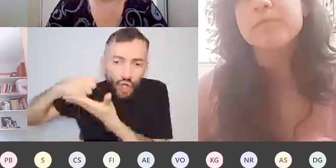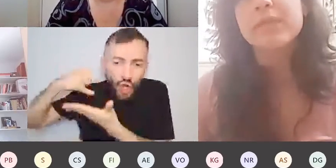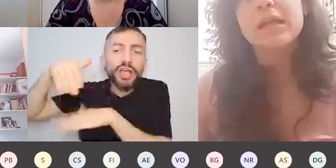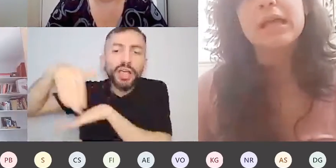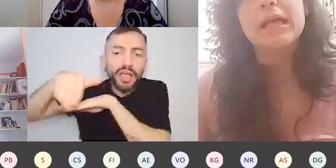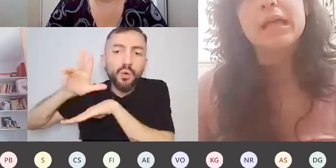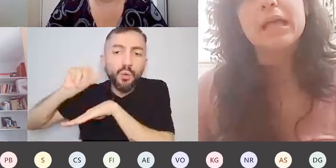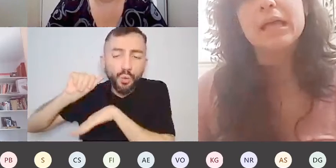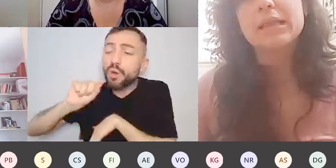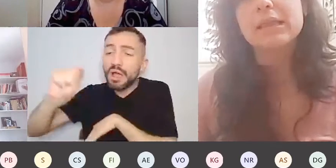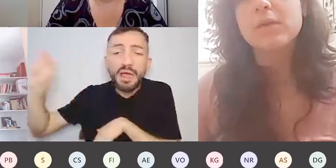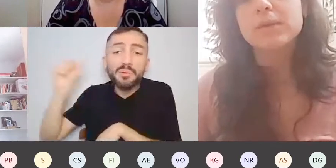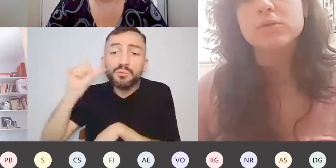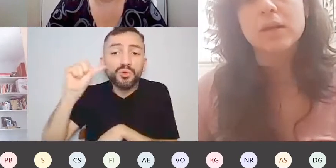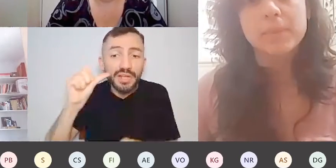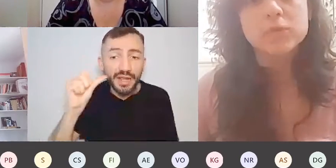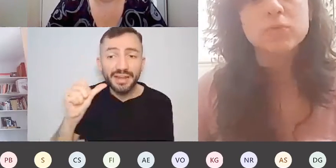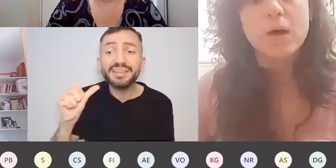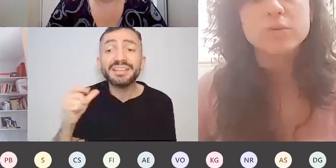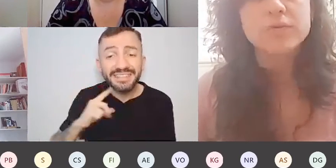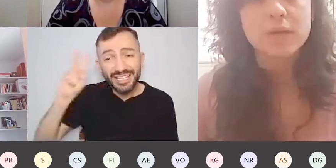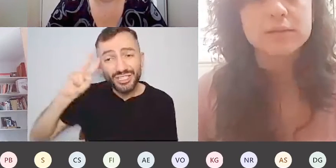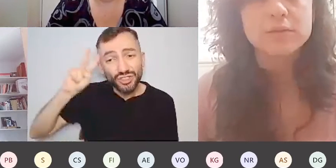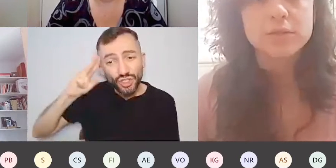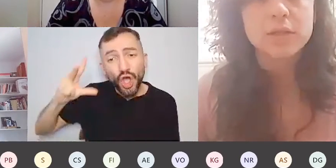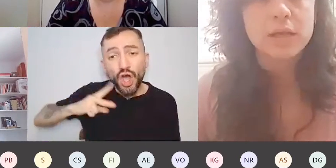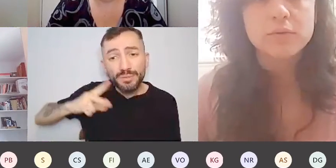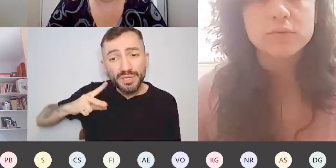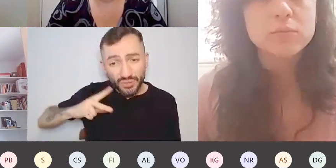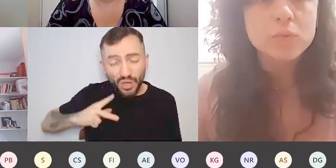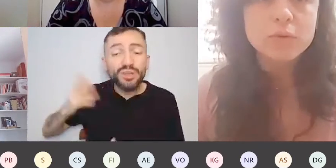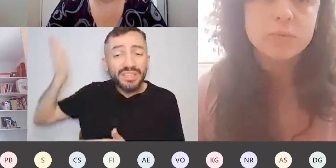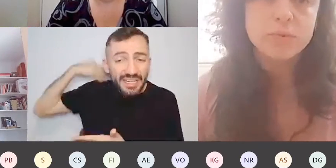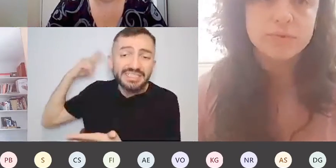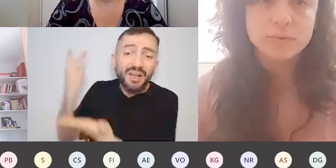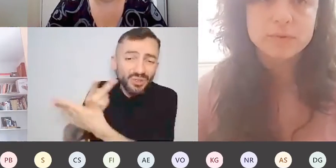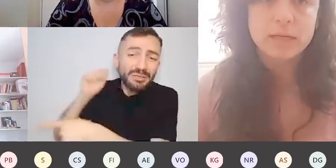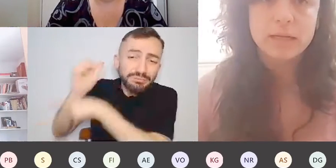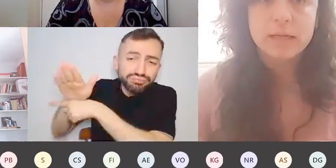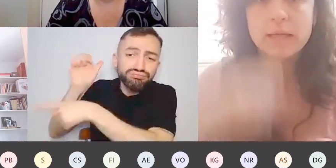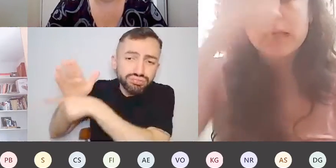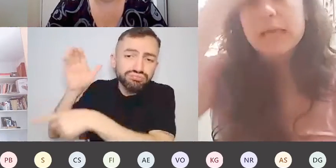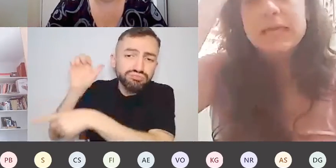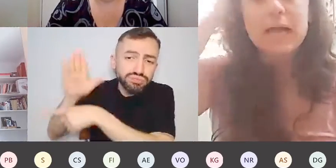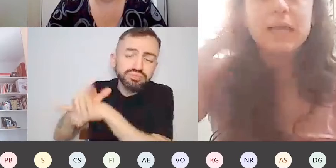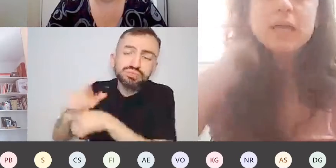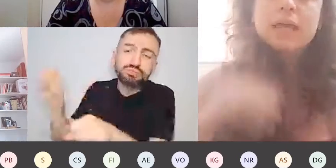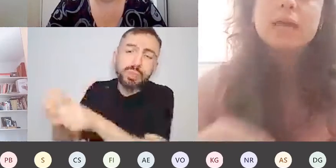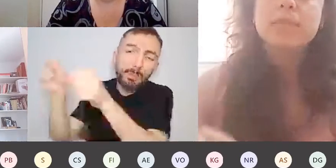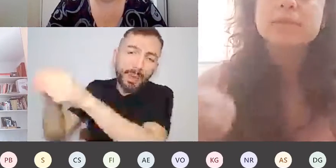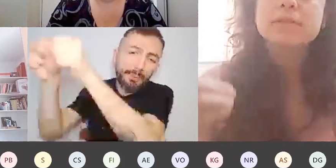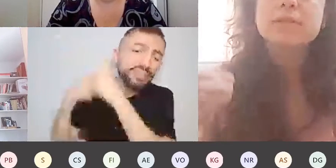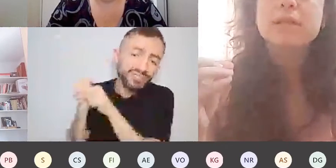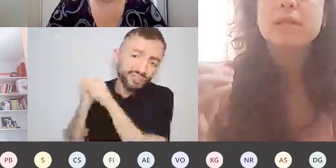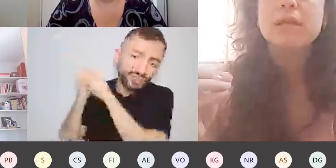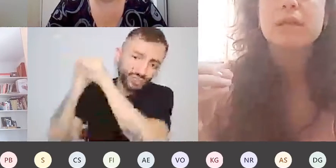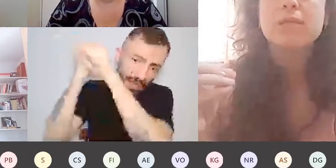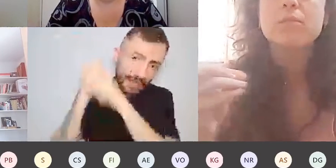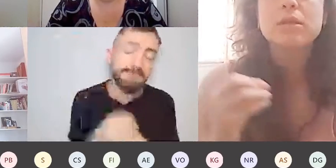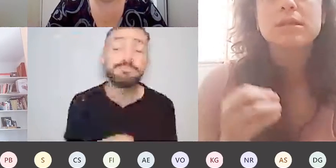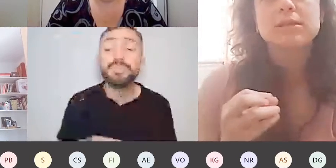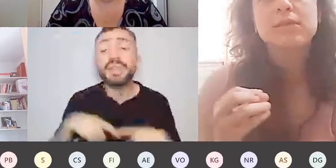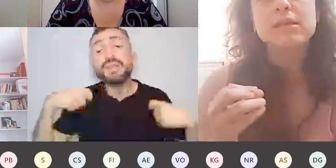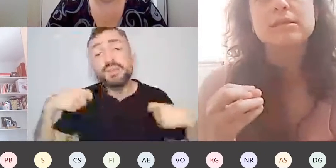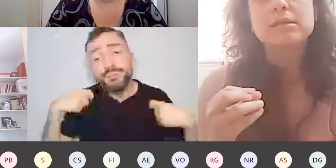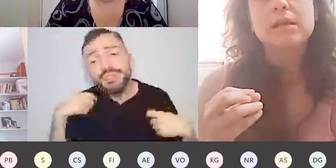de rua, tem uma história pessoal de violação de direitos muito profunda, né? E aí eu preciso entender